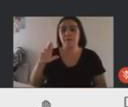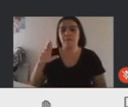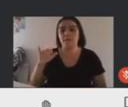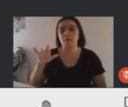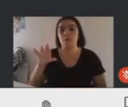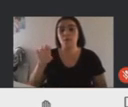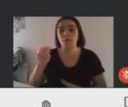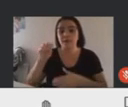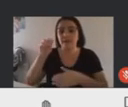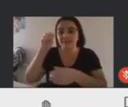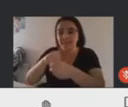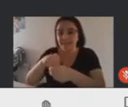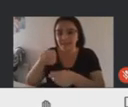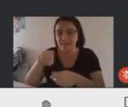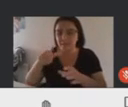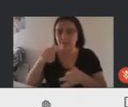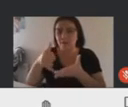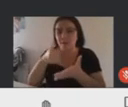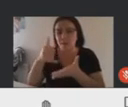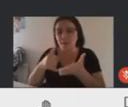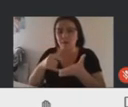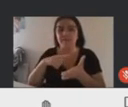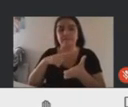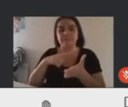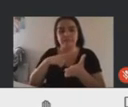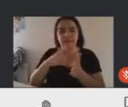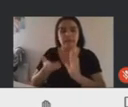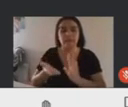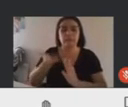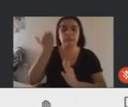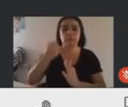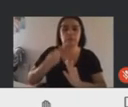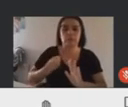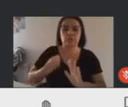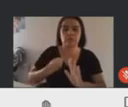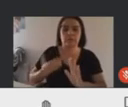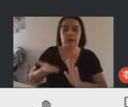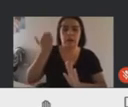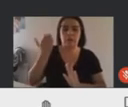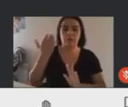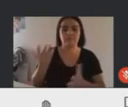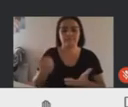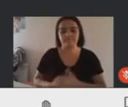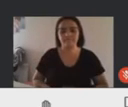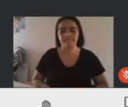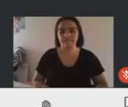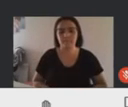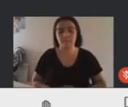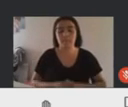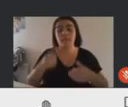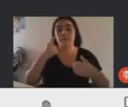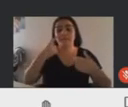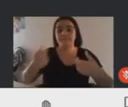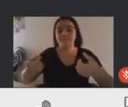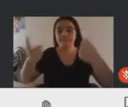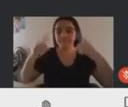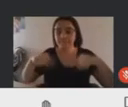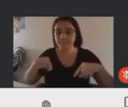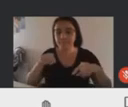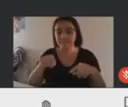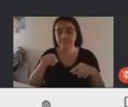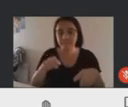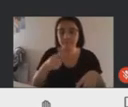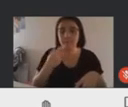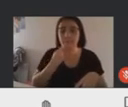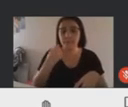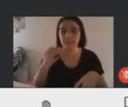acima do permitido, tá? O próximo passo vai ser determinar em amostras de